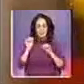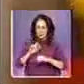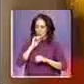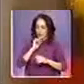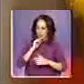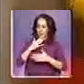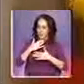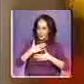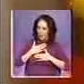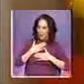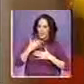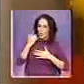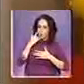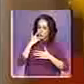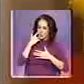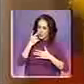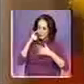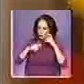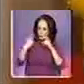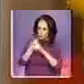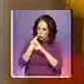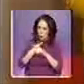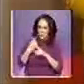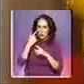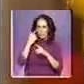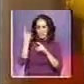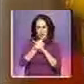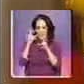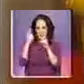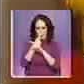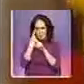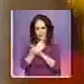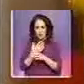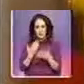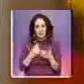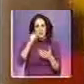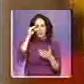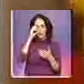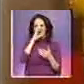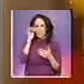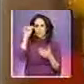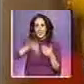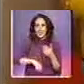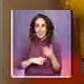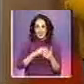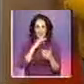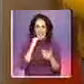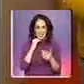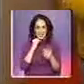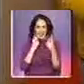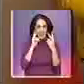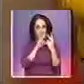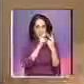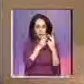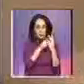oportunidade aqui de conhecermos mais gente e ter mais conhecimento. Como é que foi ver aqui o Gosto e a Cristina? Foi giro e engraçado ao